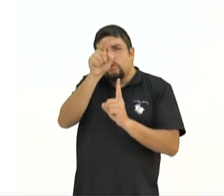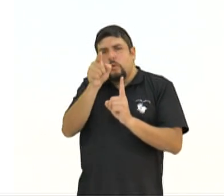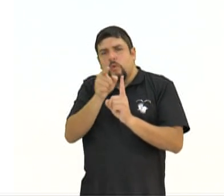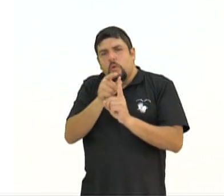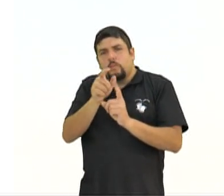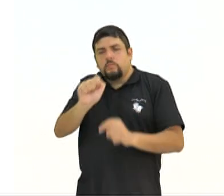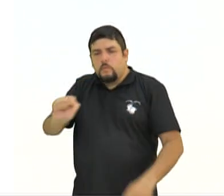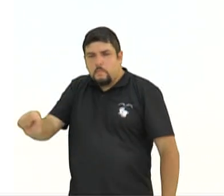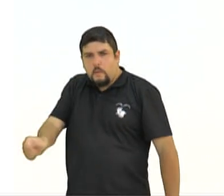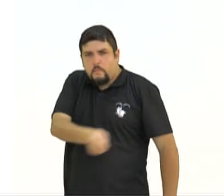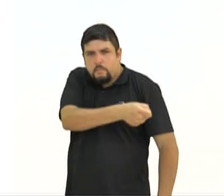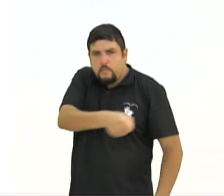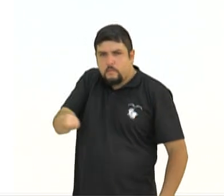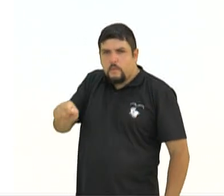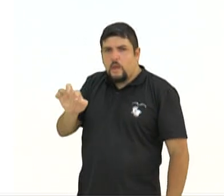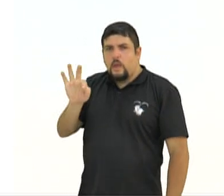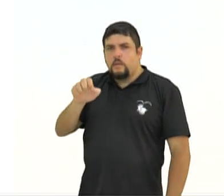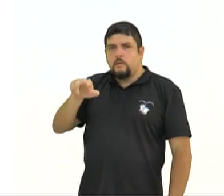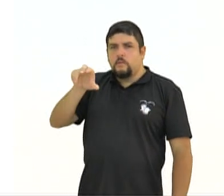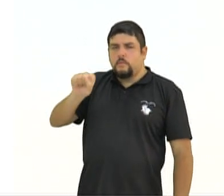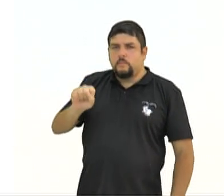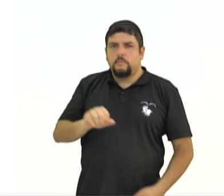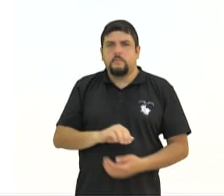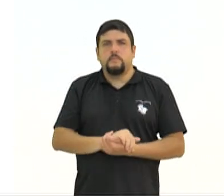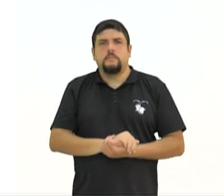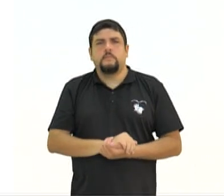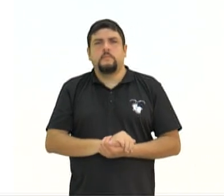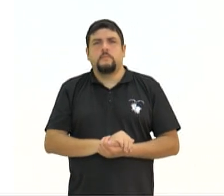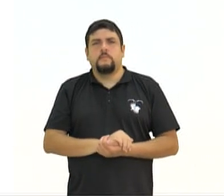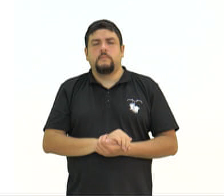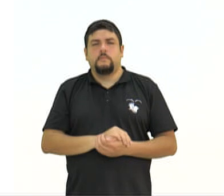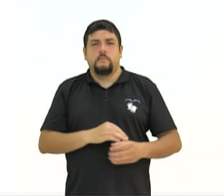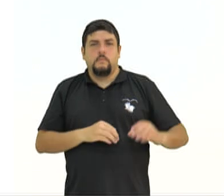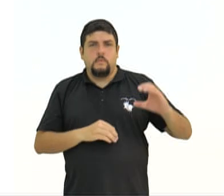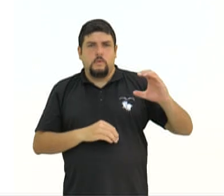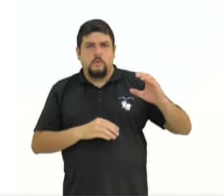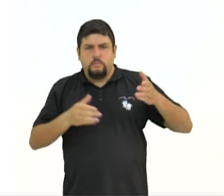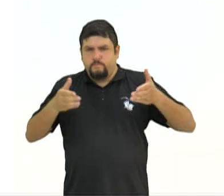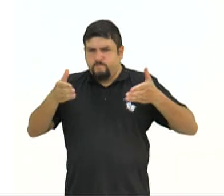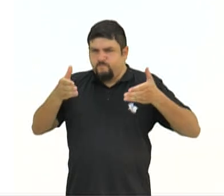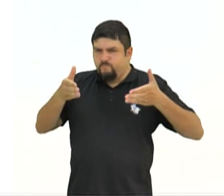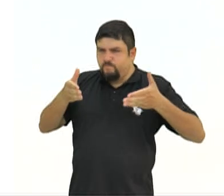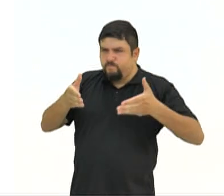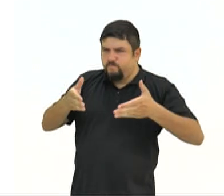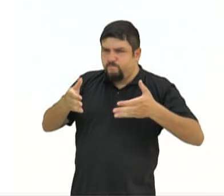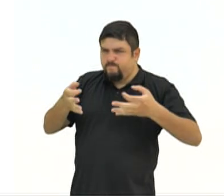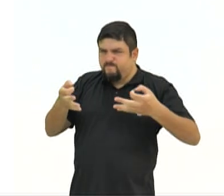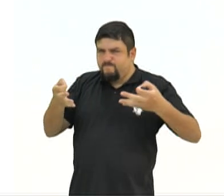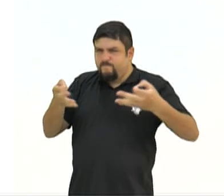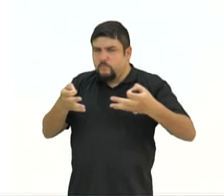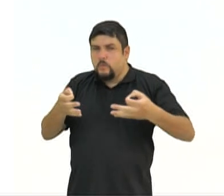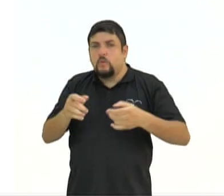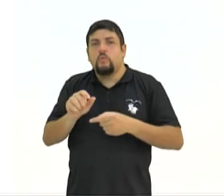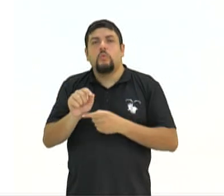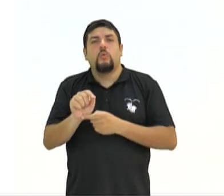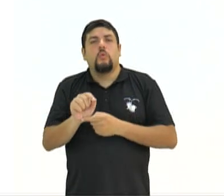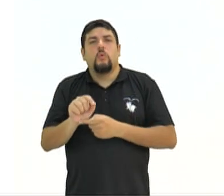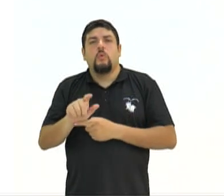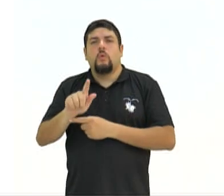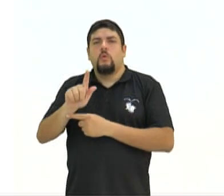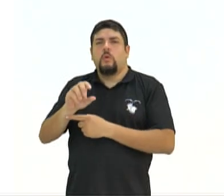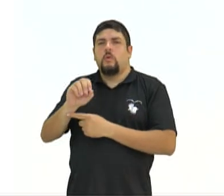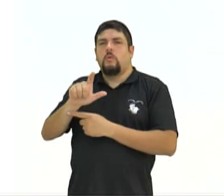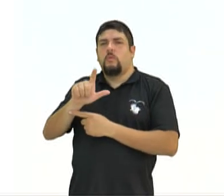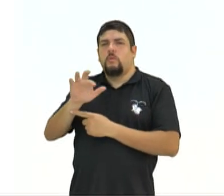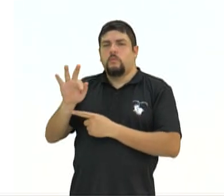praticado com a raquete. Em la C, deporte de precisão. Nós outros temos golfe. Você precisa, né, ser